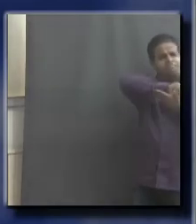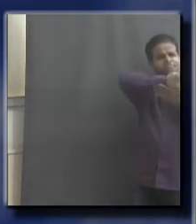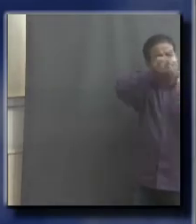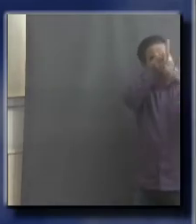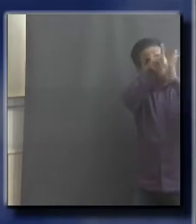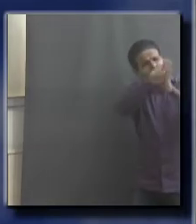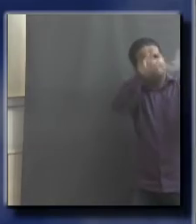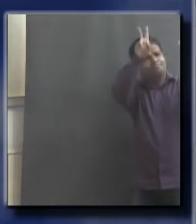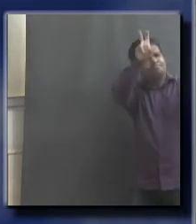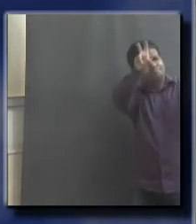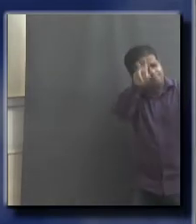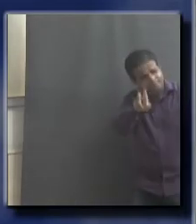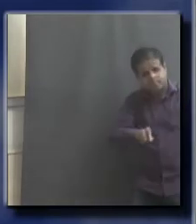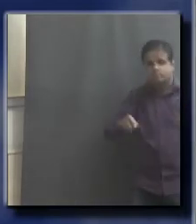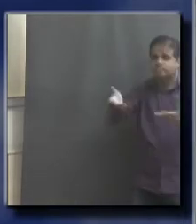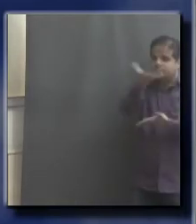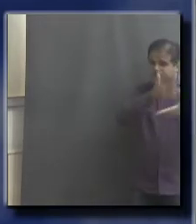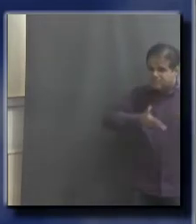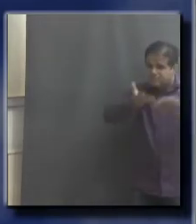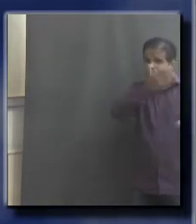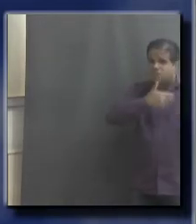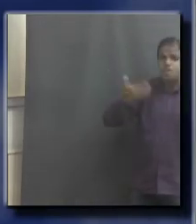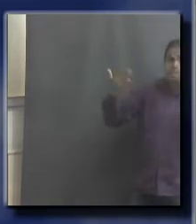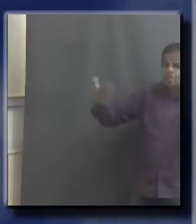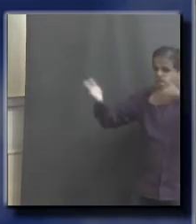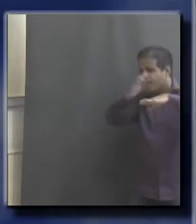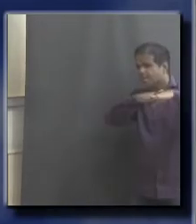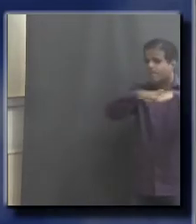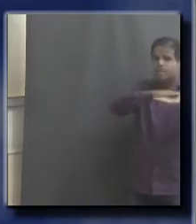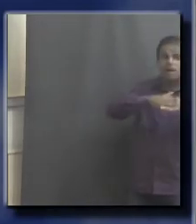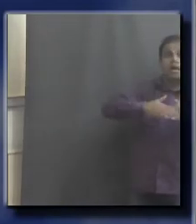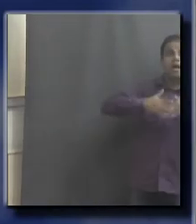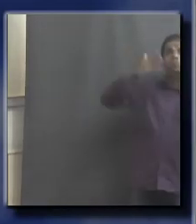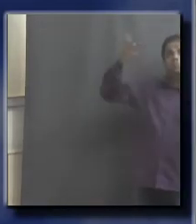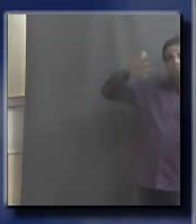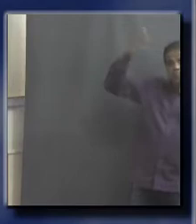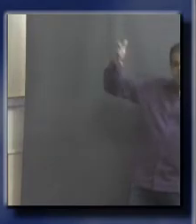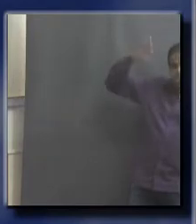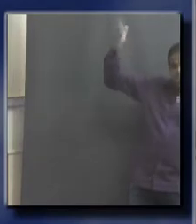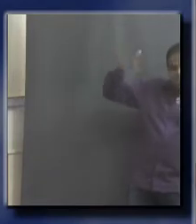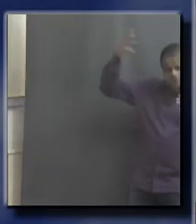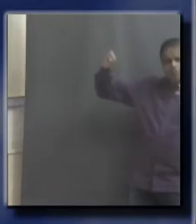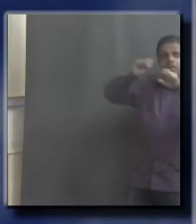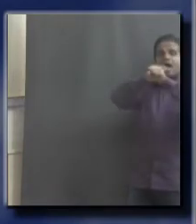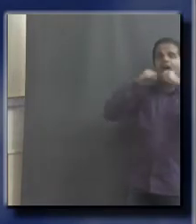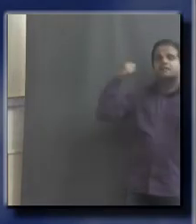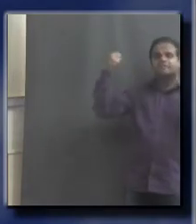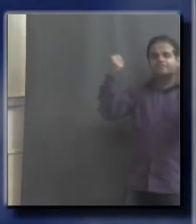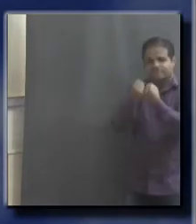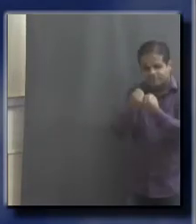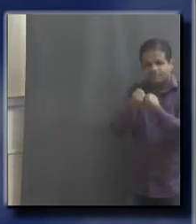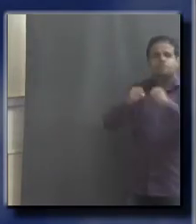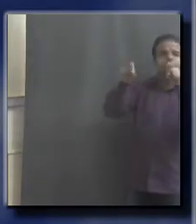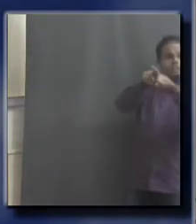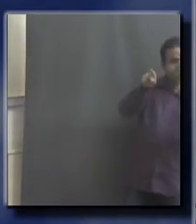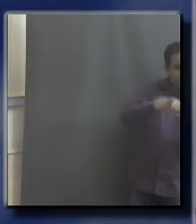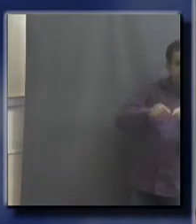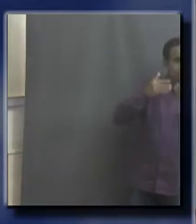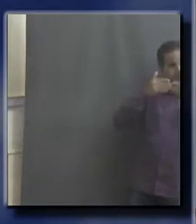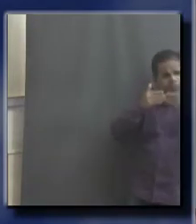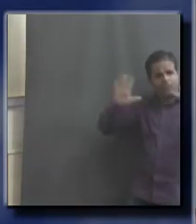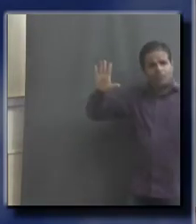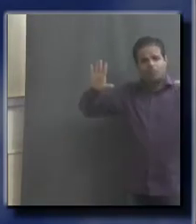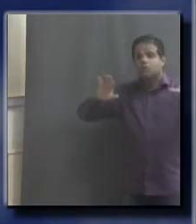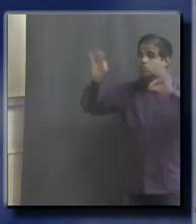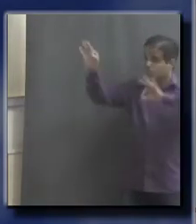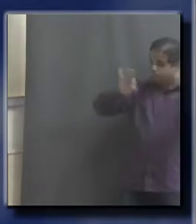questões circulam nos nossos diálogos, nos fóruns que a ABEP realiza, em todos os eventos em que